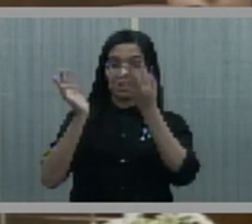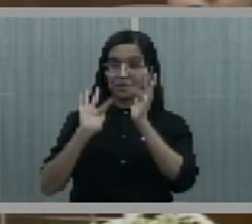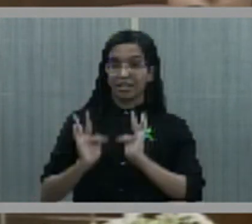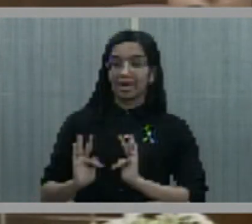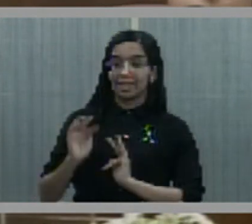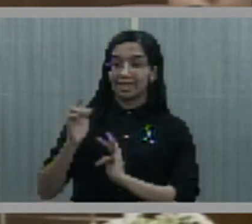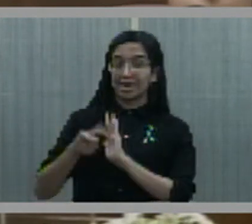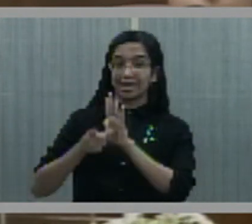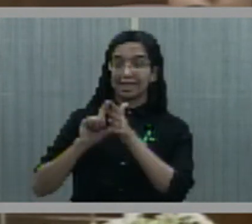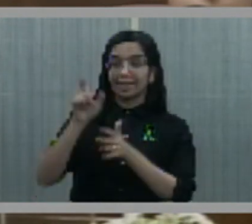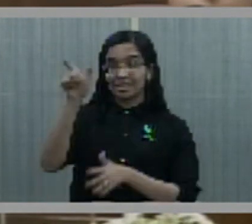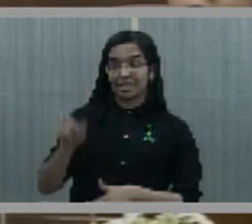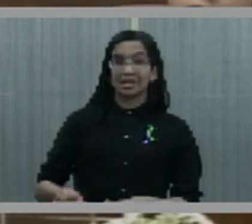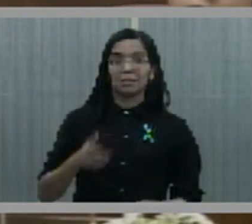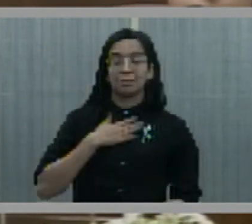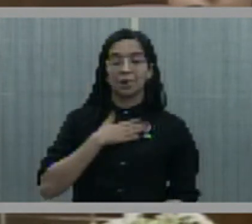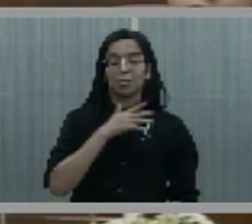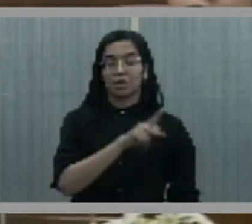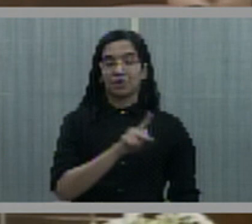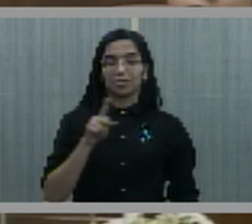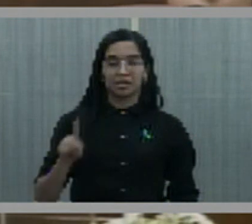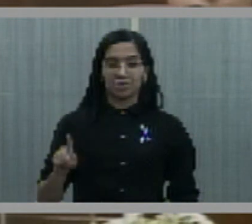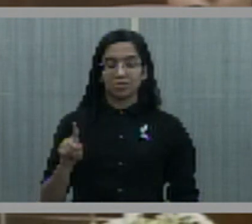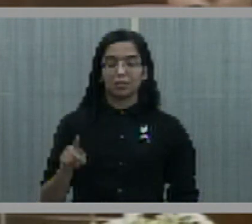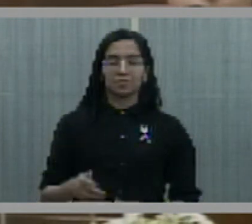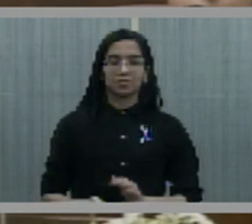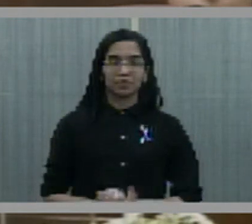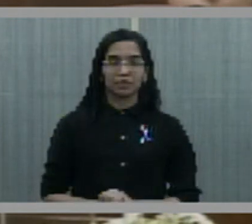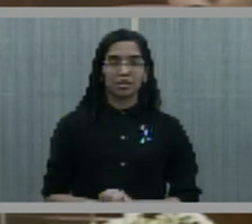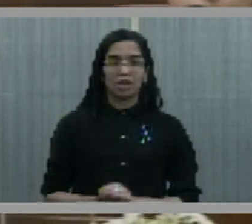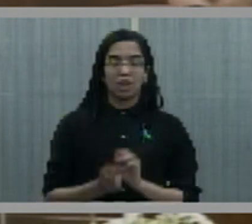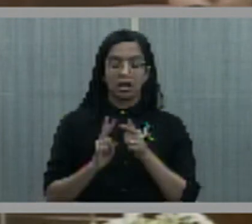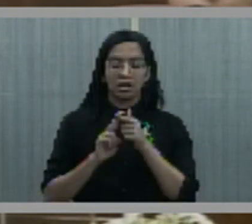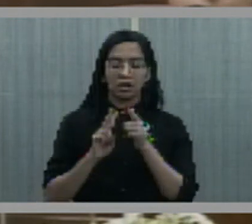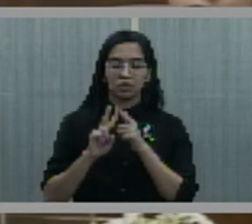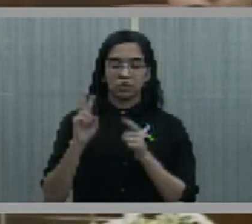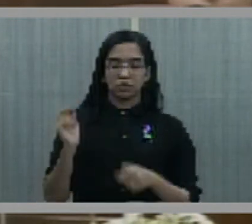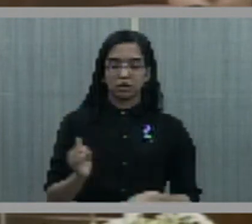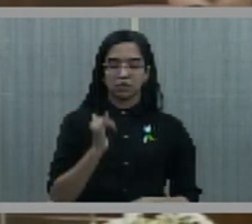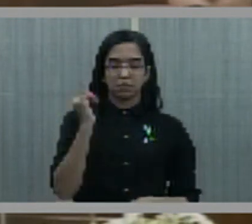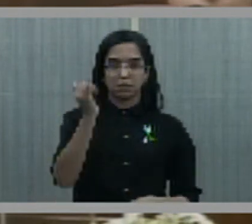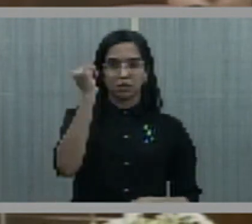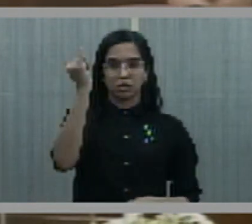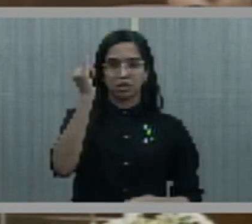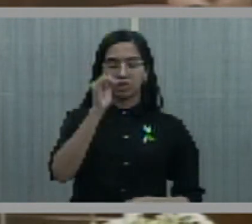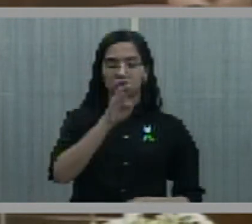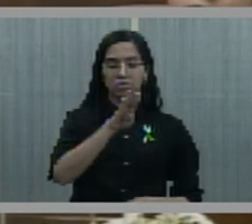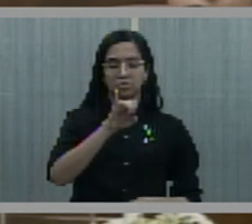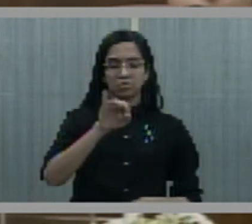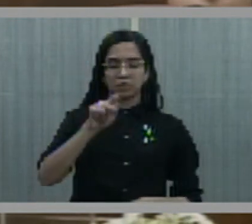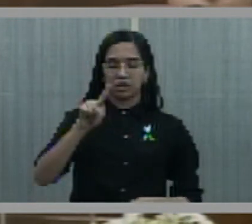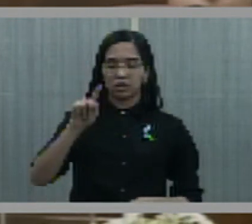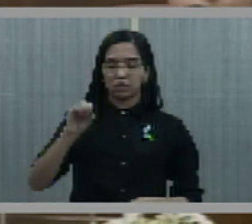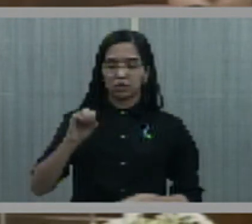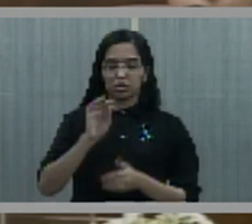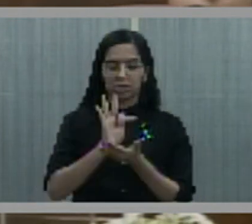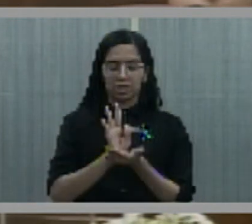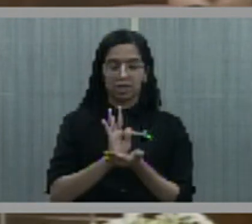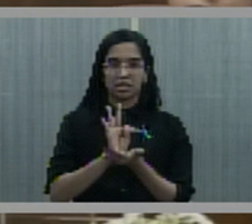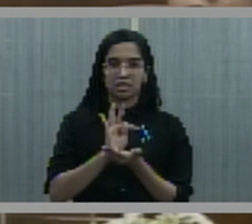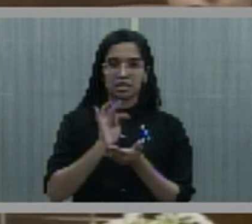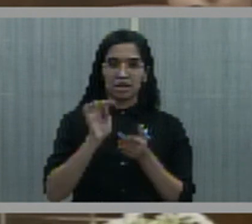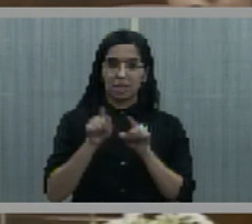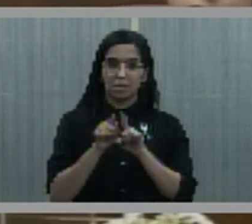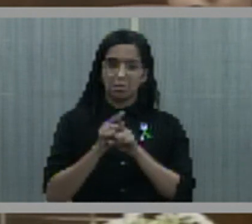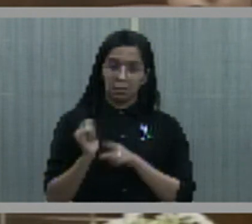reitor. Dois grandes arcebispos de Teresinas e expoentes da Igreja no Brasil. Com minha vinda para o Piauí,